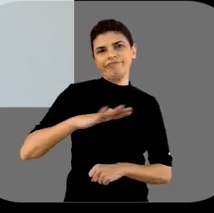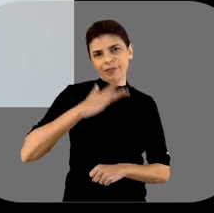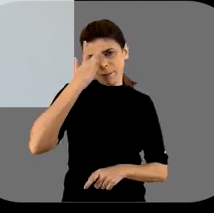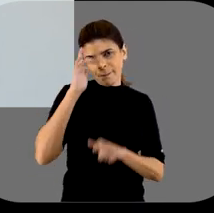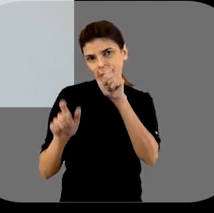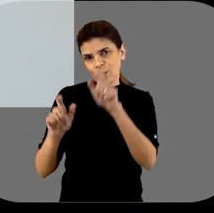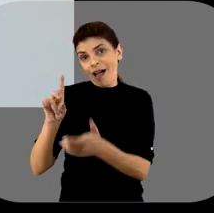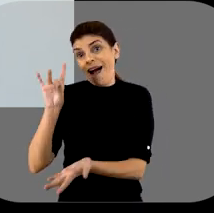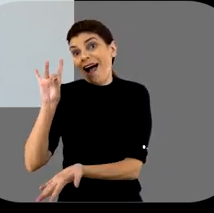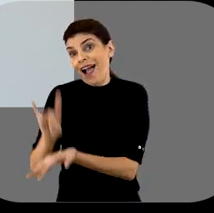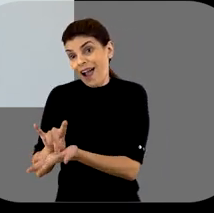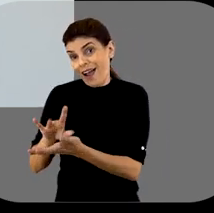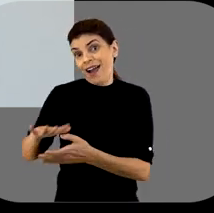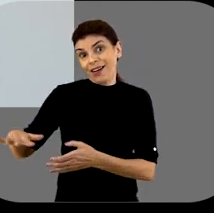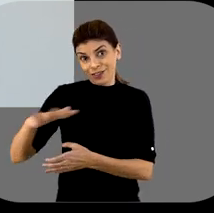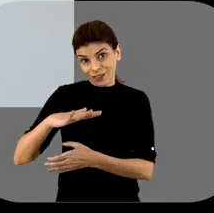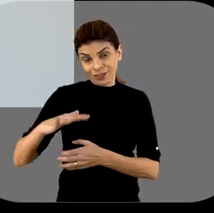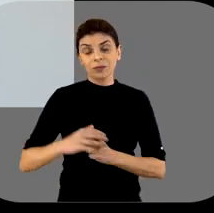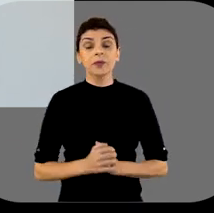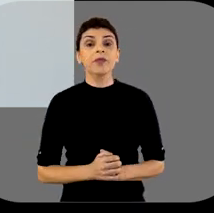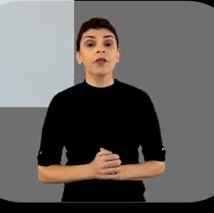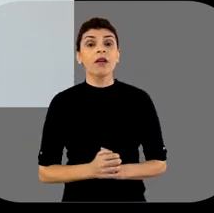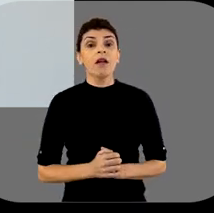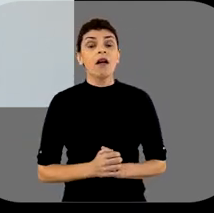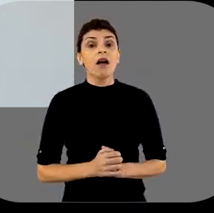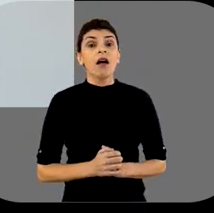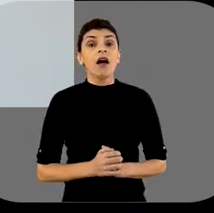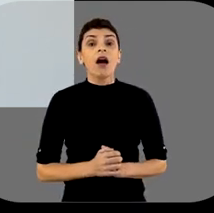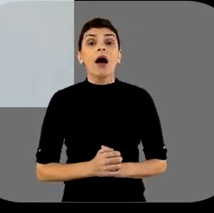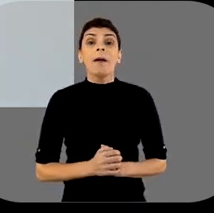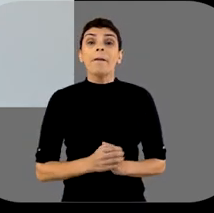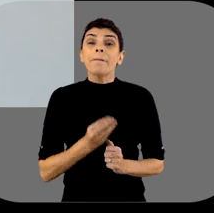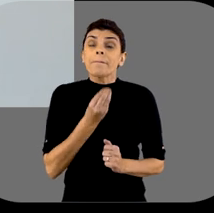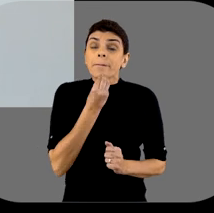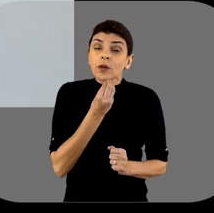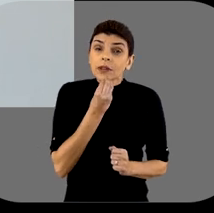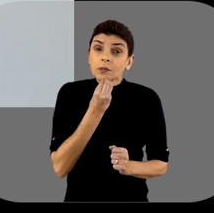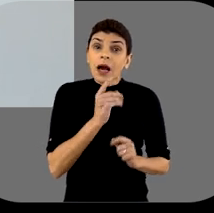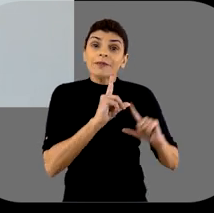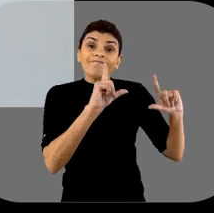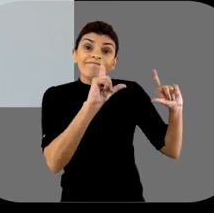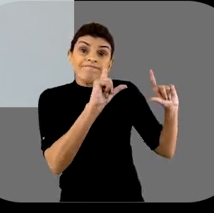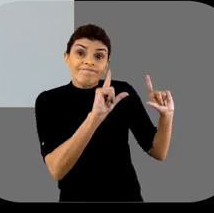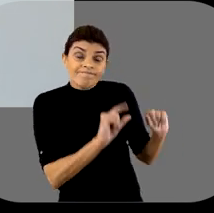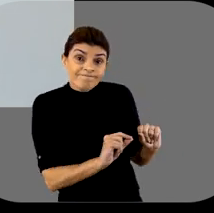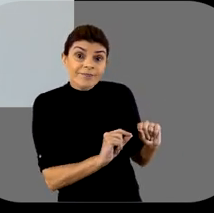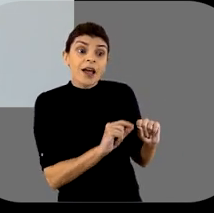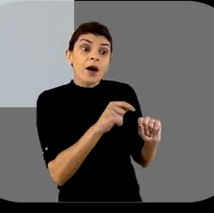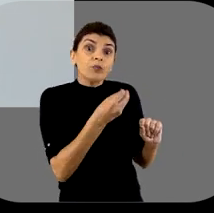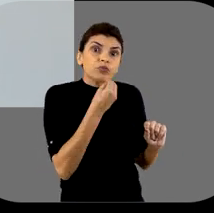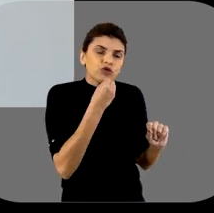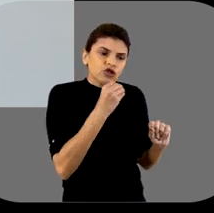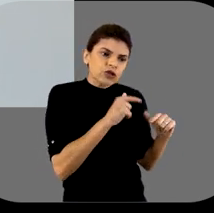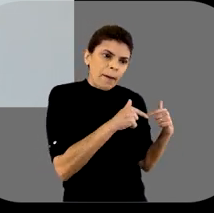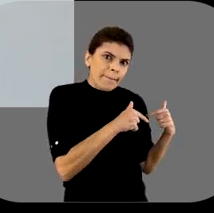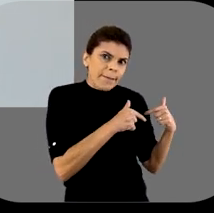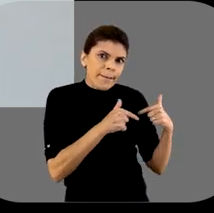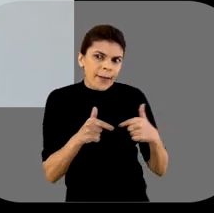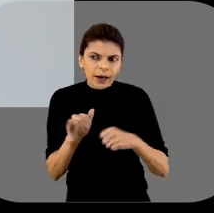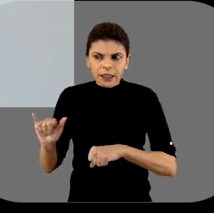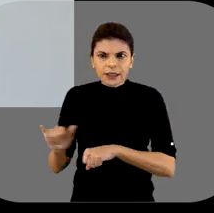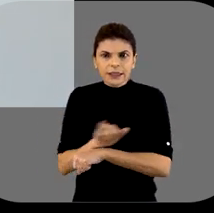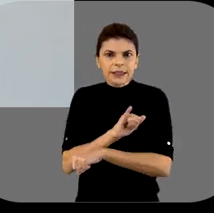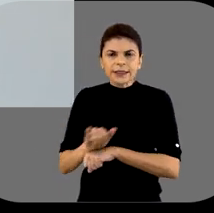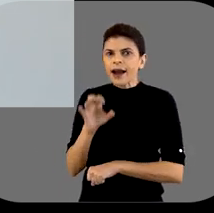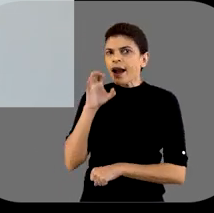número de casos reais ocorridos nessa população. E também reduzindo a possibilidade, na verdade, de adotar